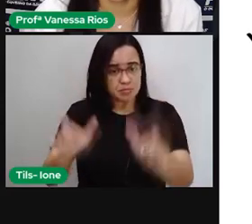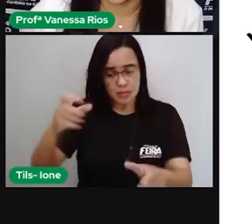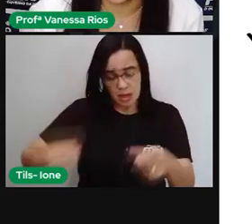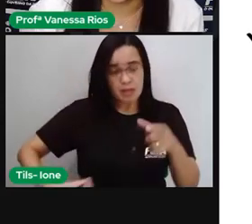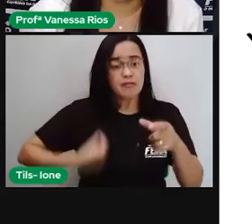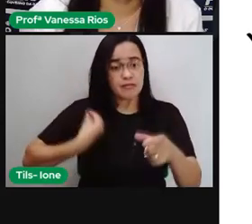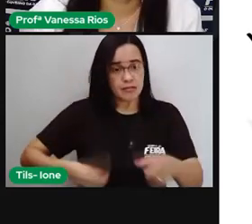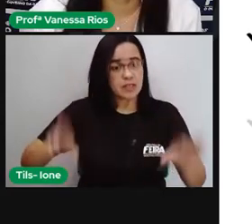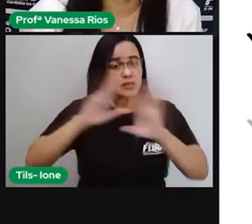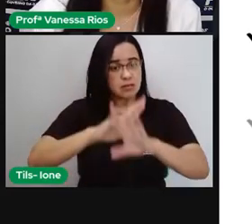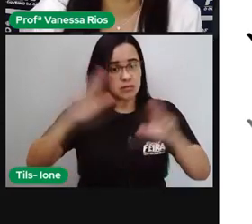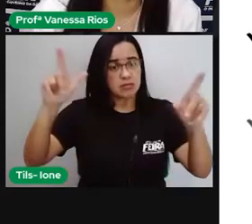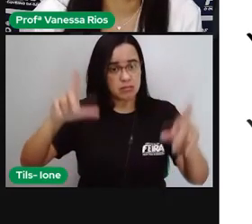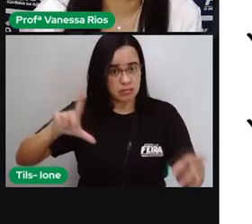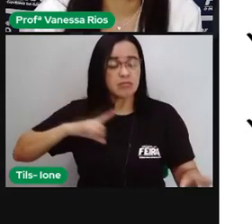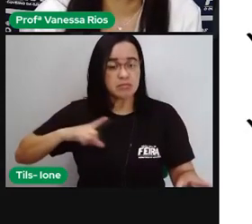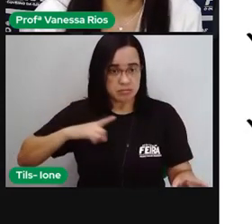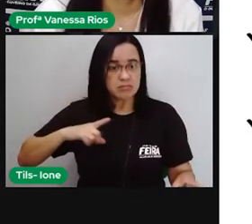da outra.